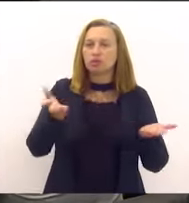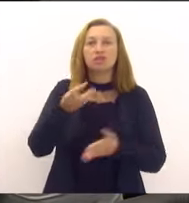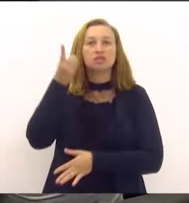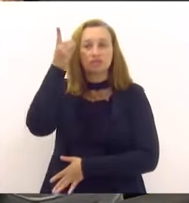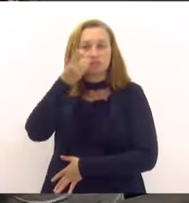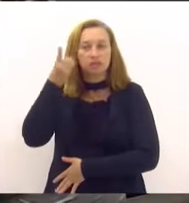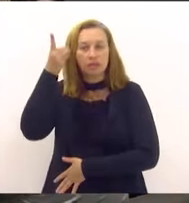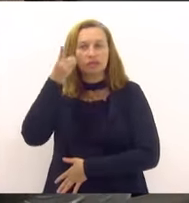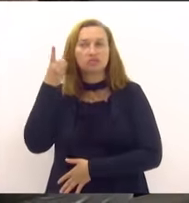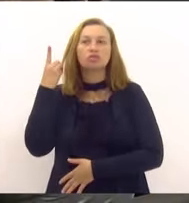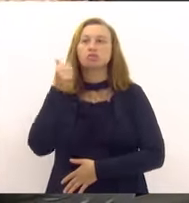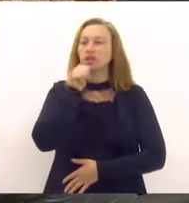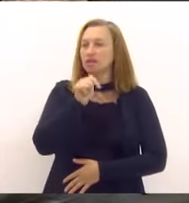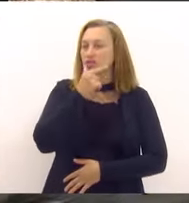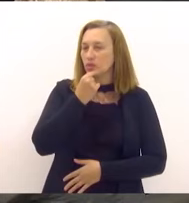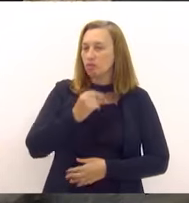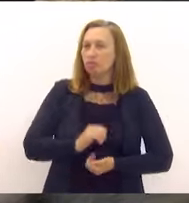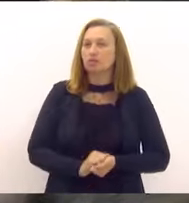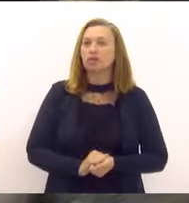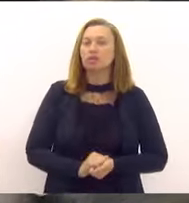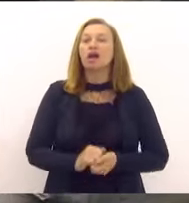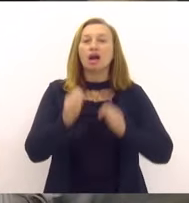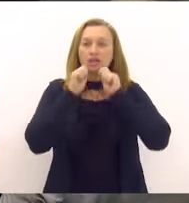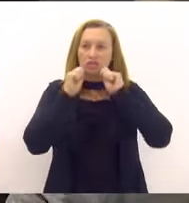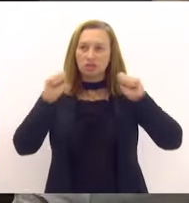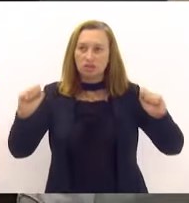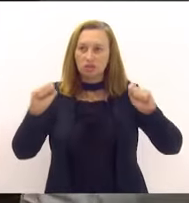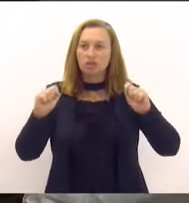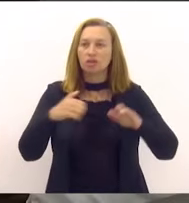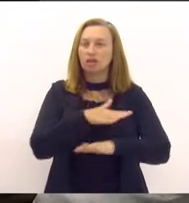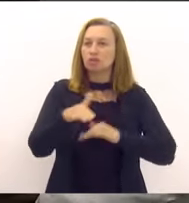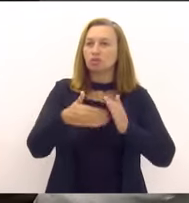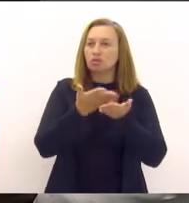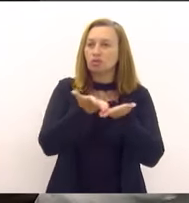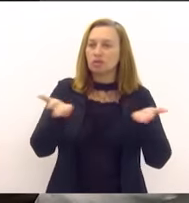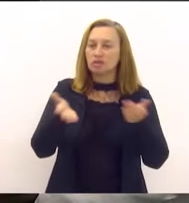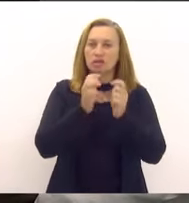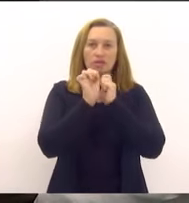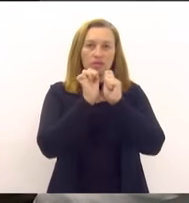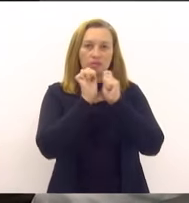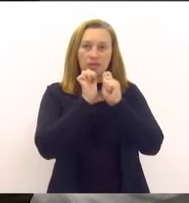deputados, deputadas, assessores, público presente, imprensa,